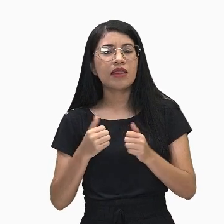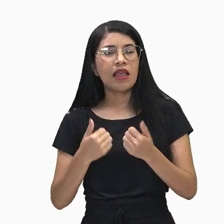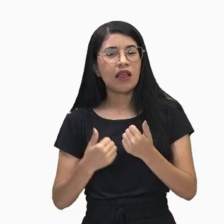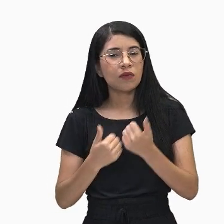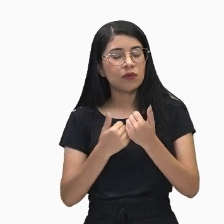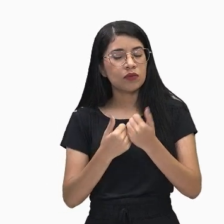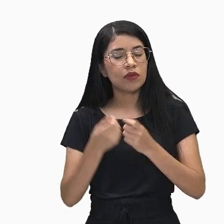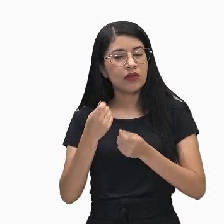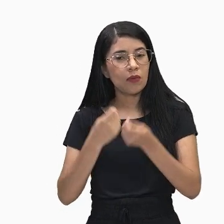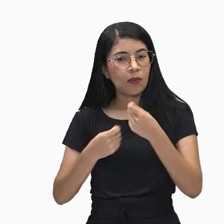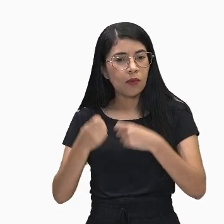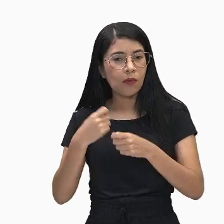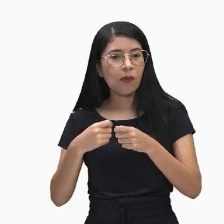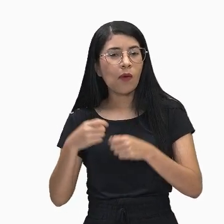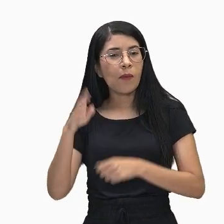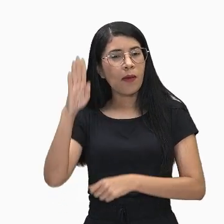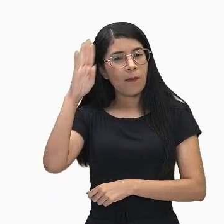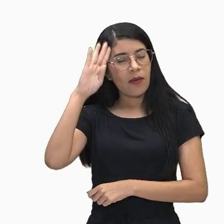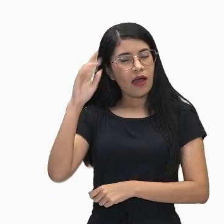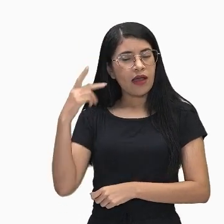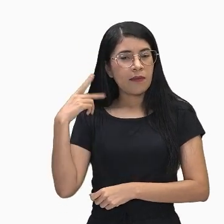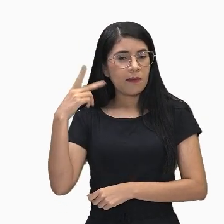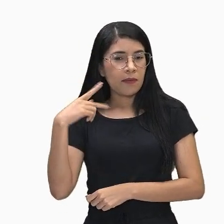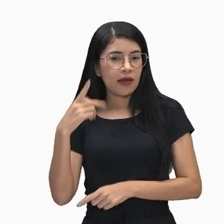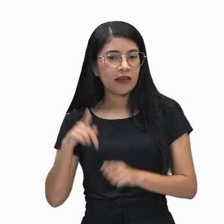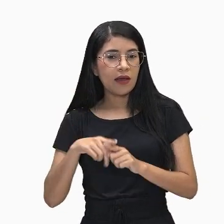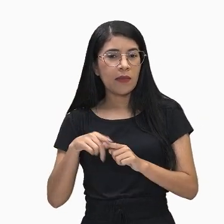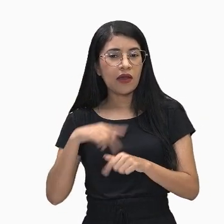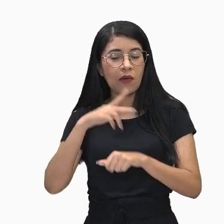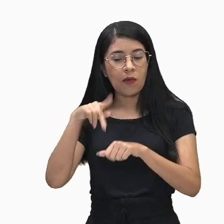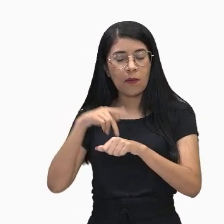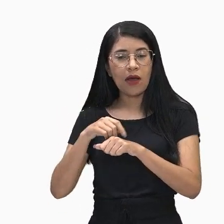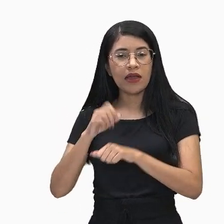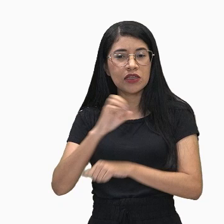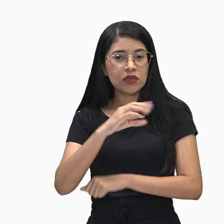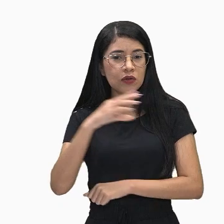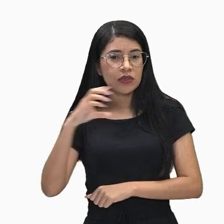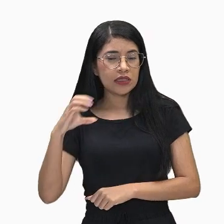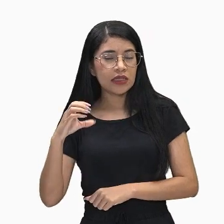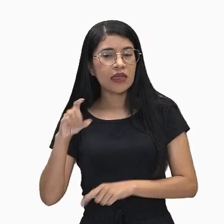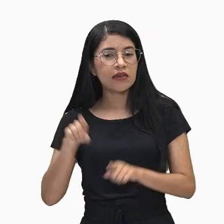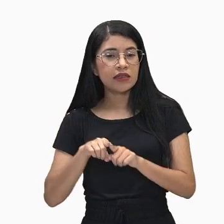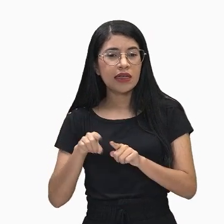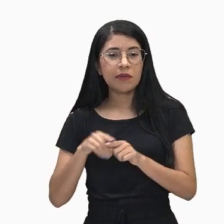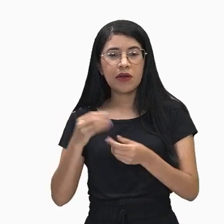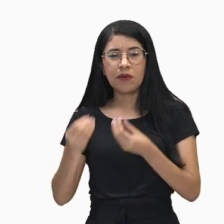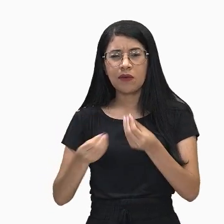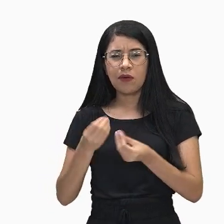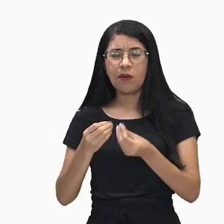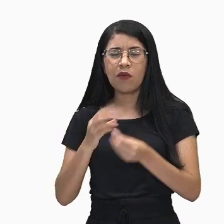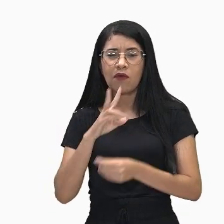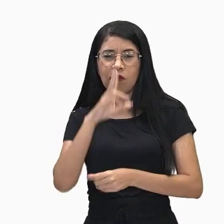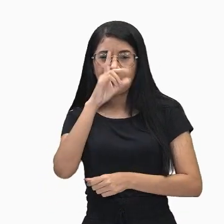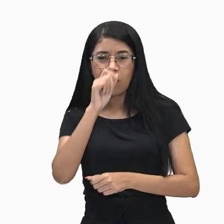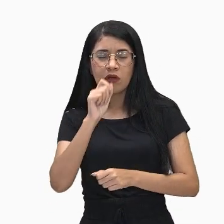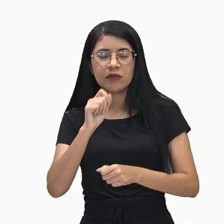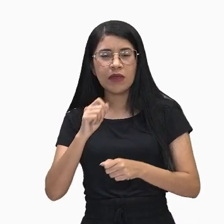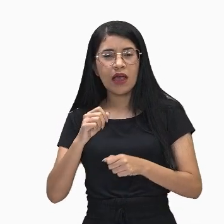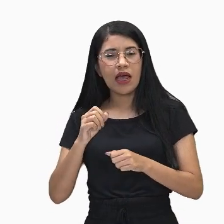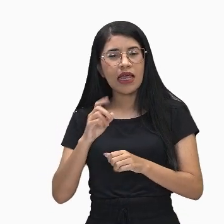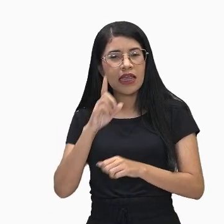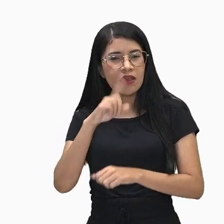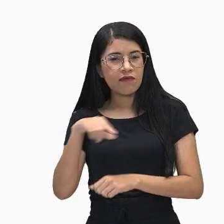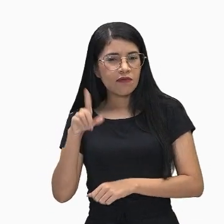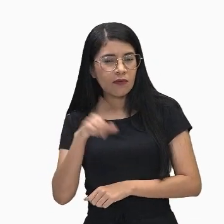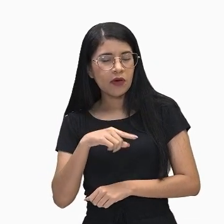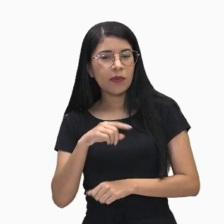econômica, política e militar aos países ocidentais, de modo a criar forças de contenção ao comunismo.